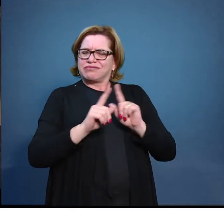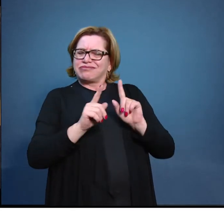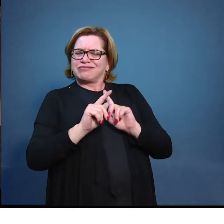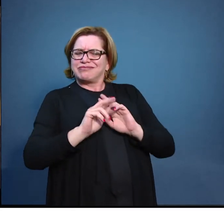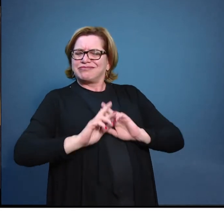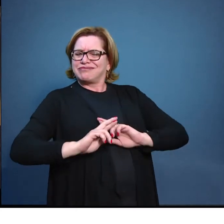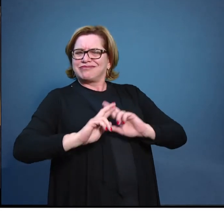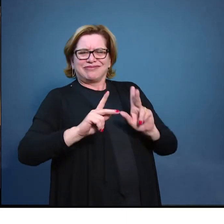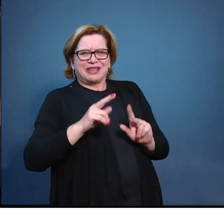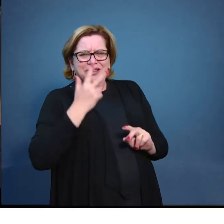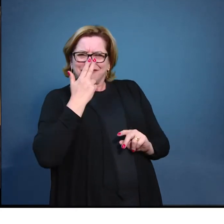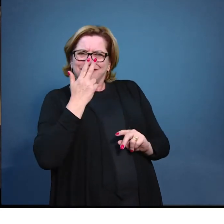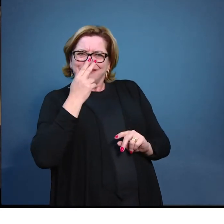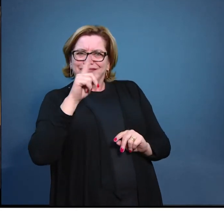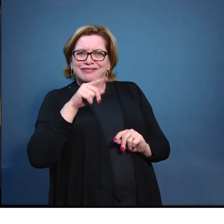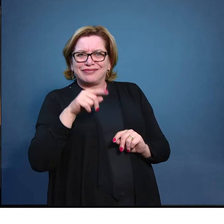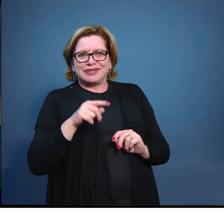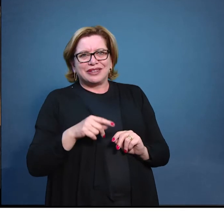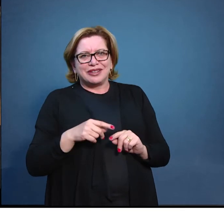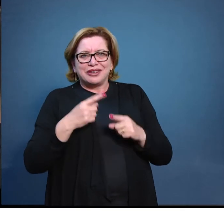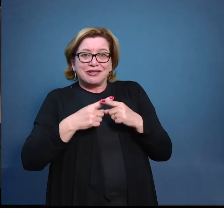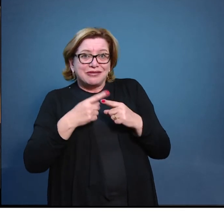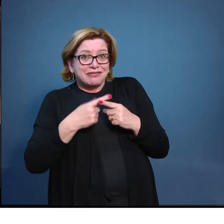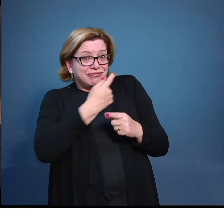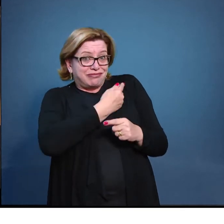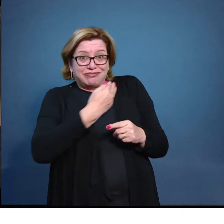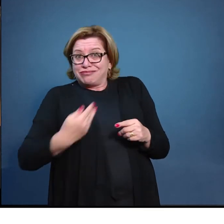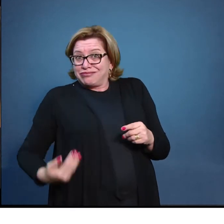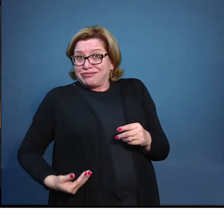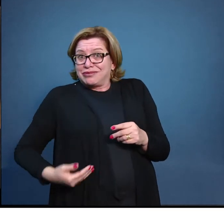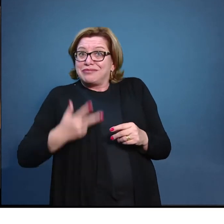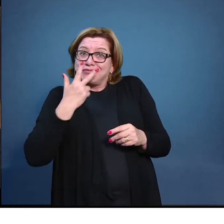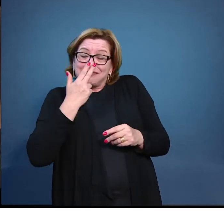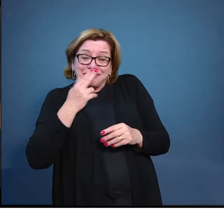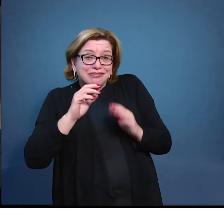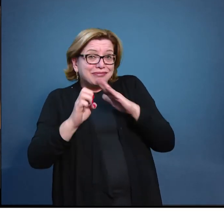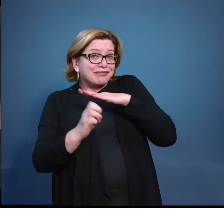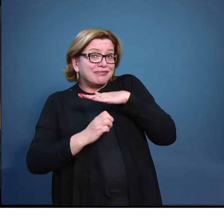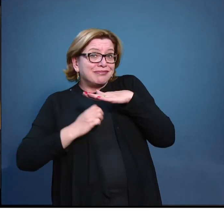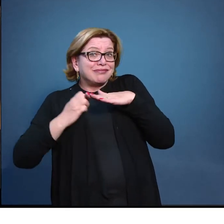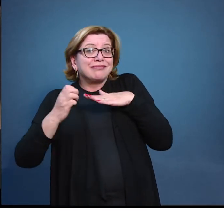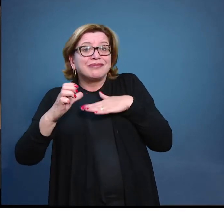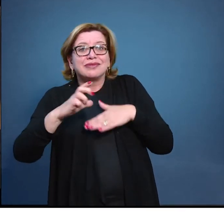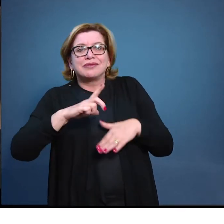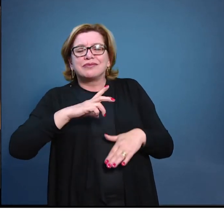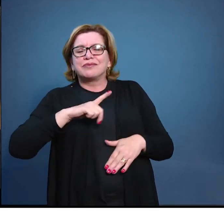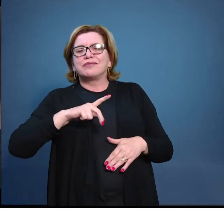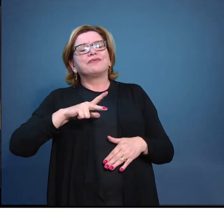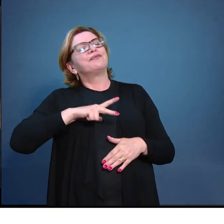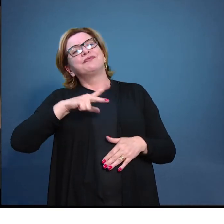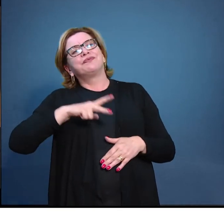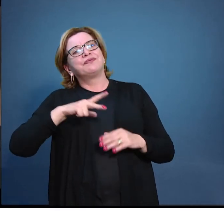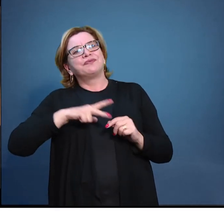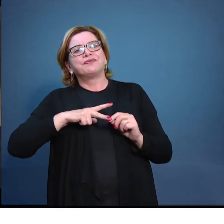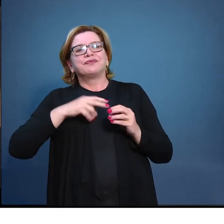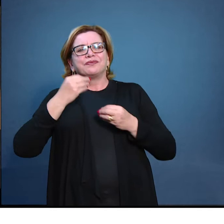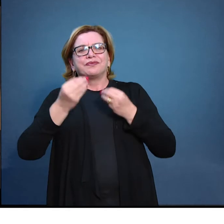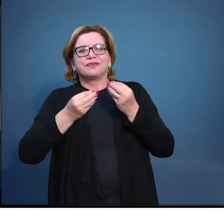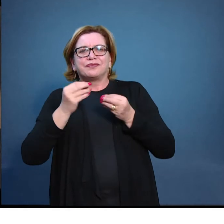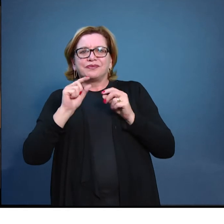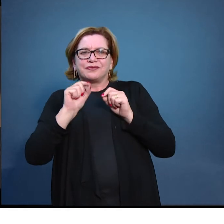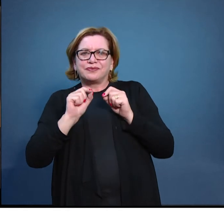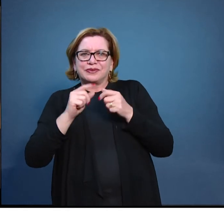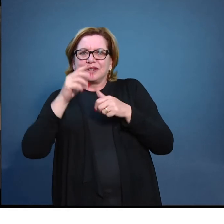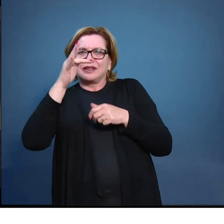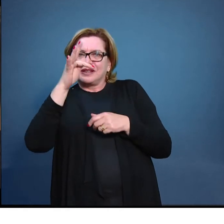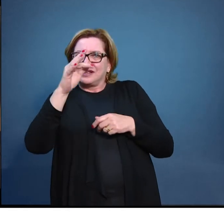pública, ela funciona mesma coisa que uma organização privada. E as